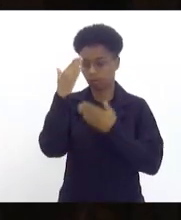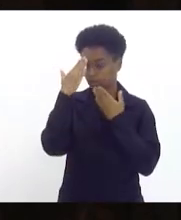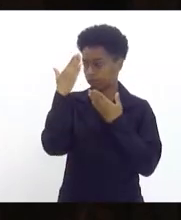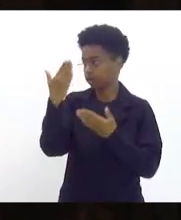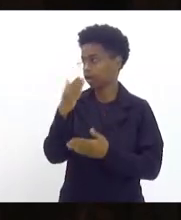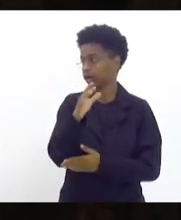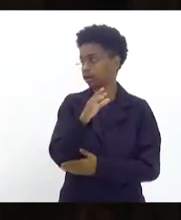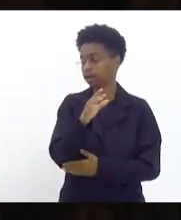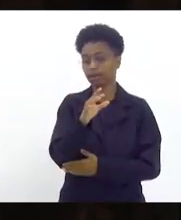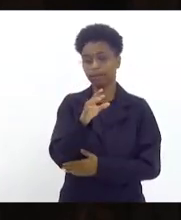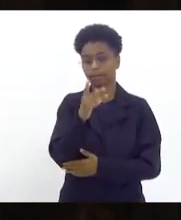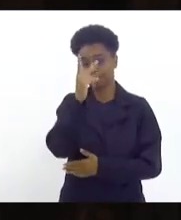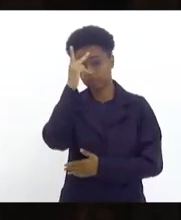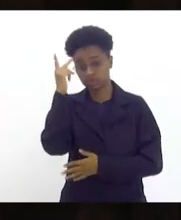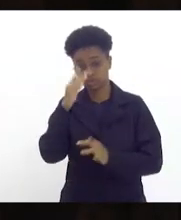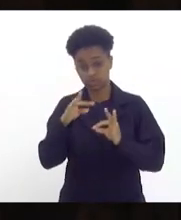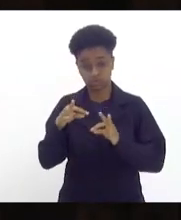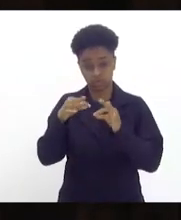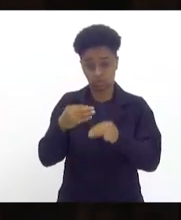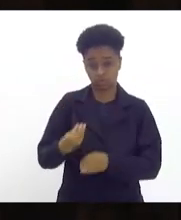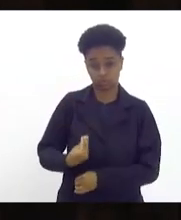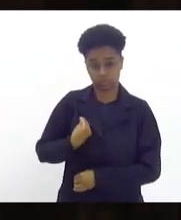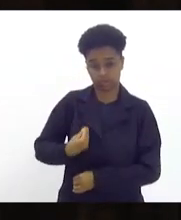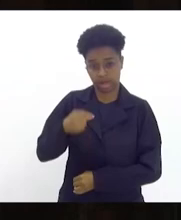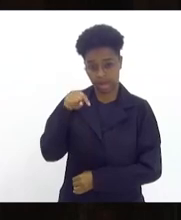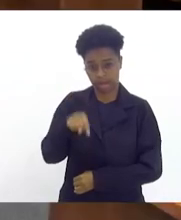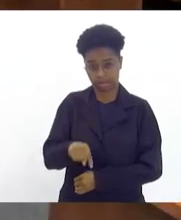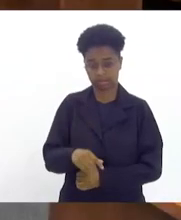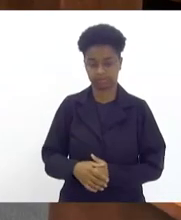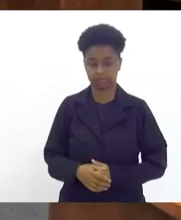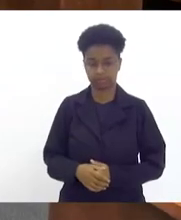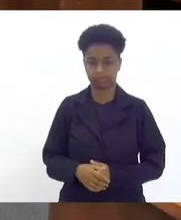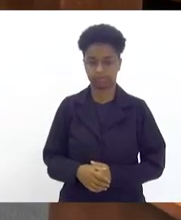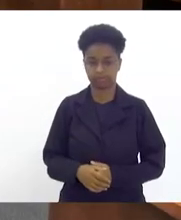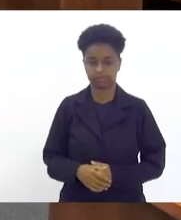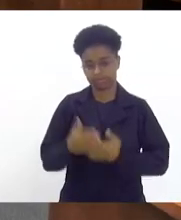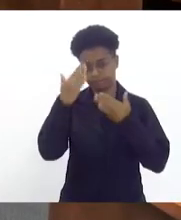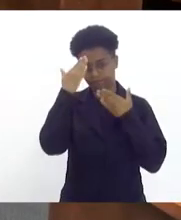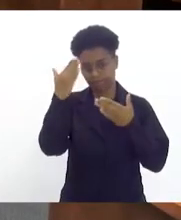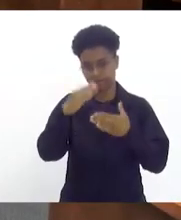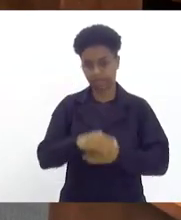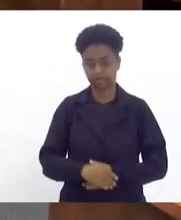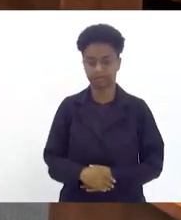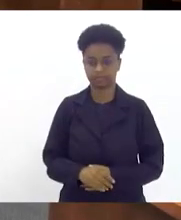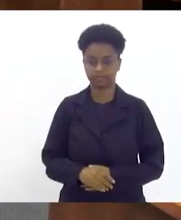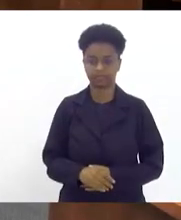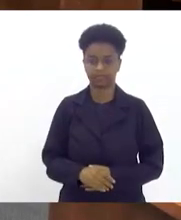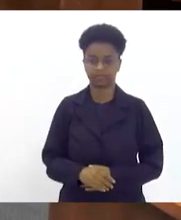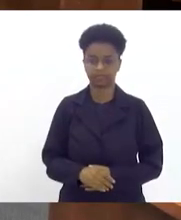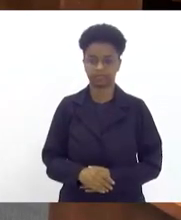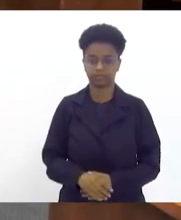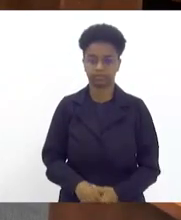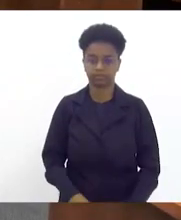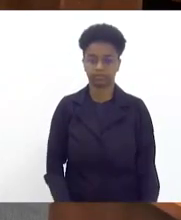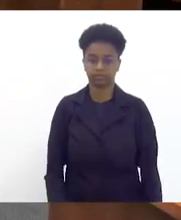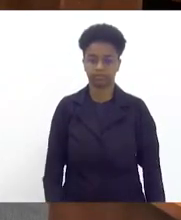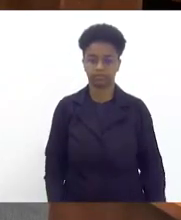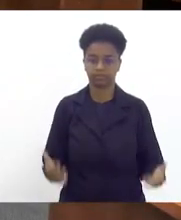a cada um que vocês que estão aqui presentes nesse trabalho tá bom muito obrigado um beijo no coração de vocês